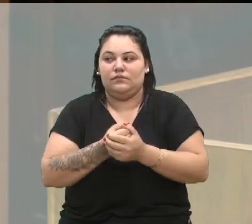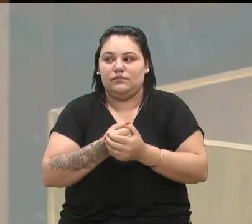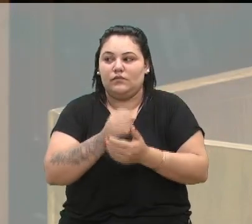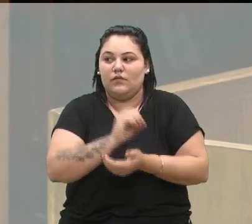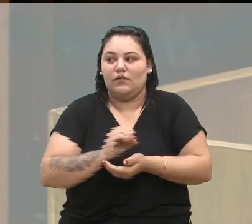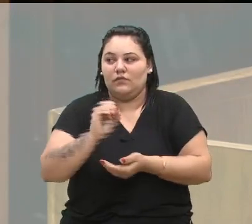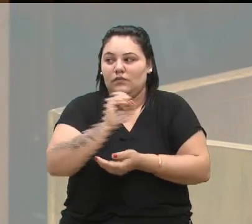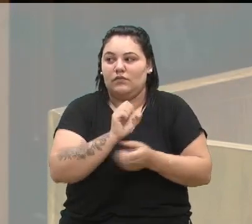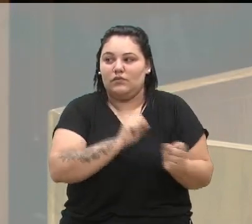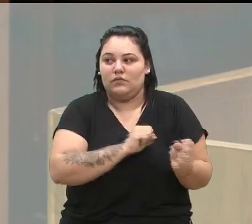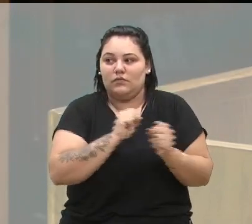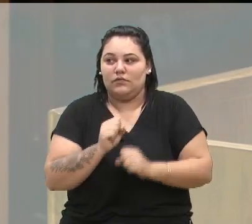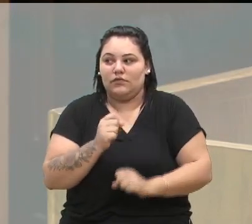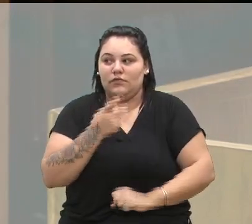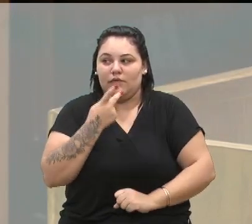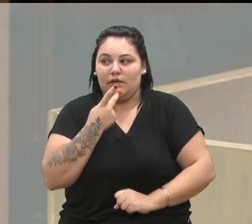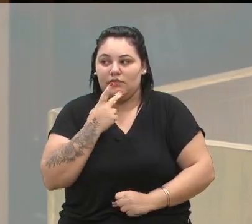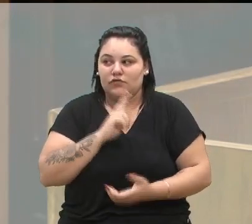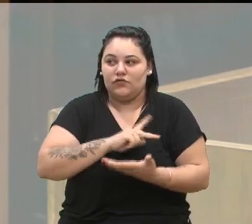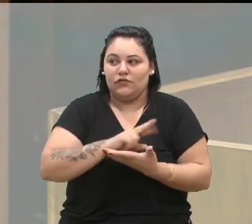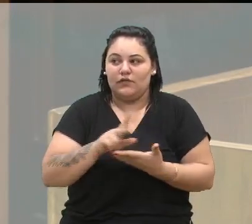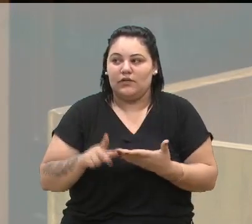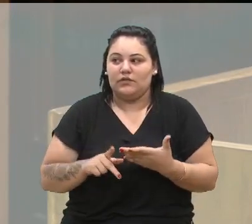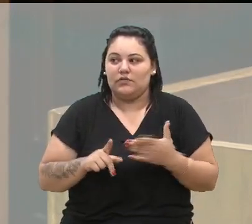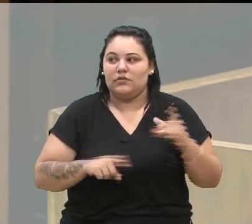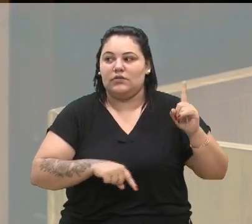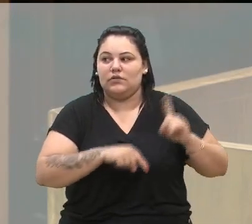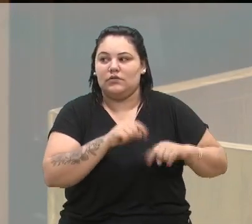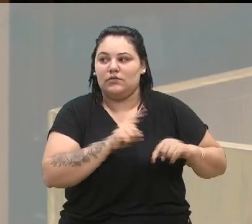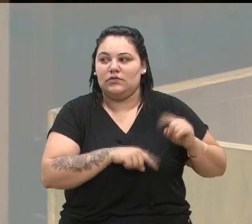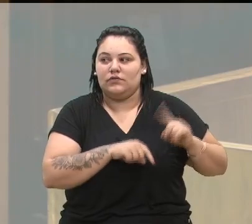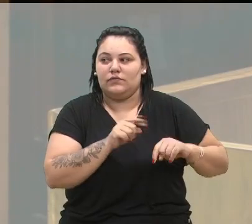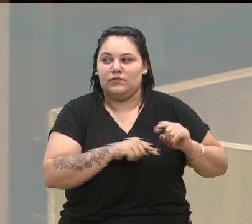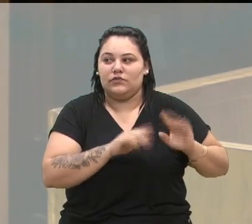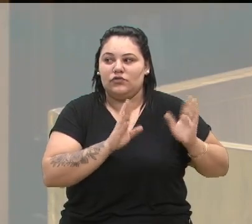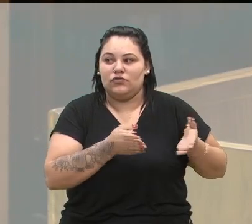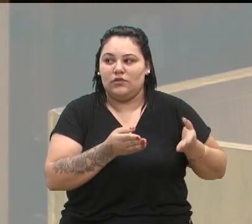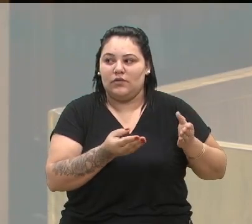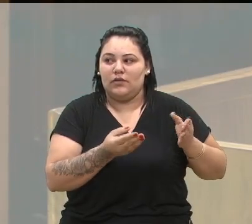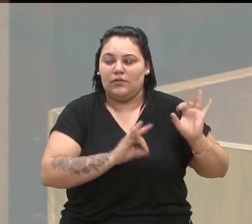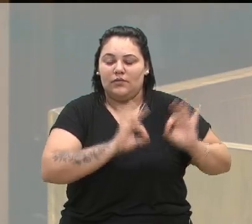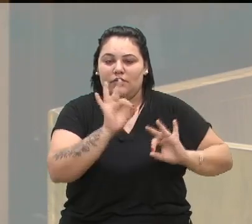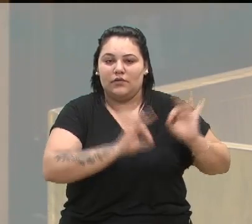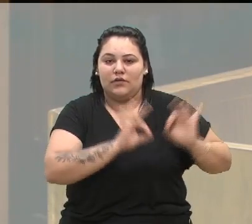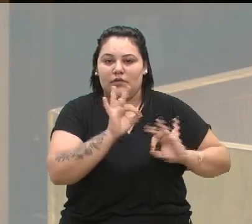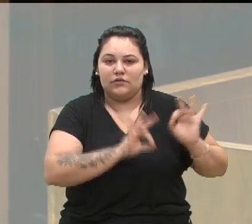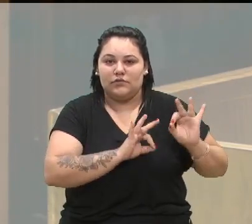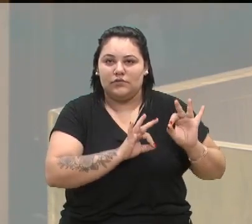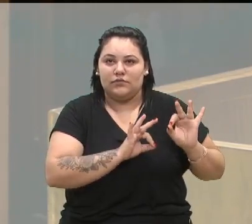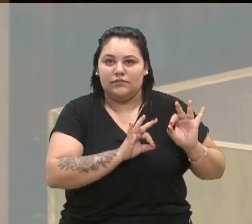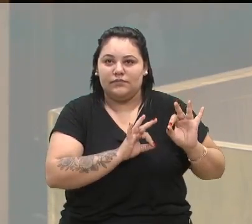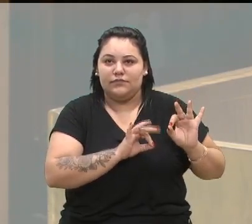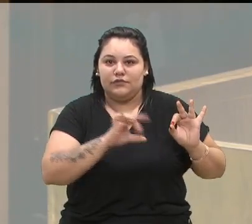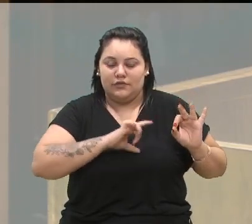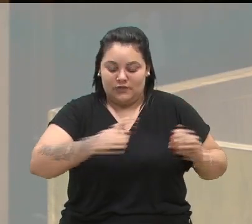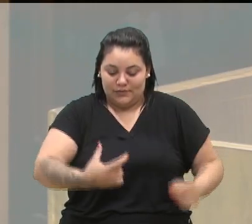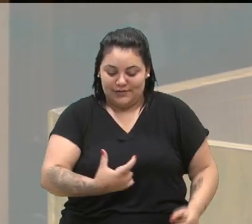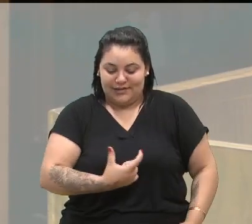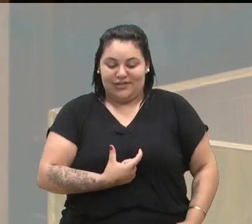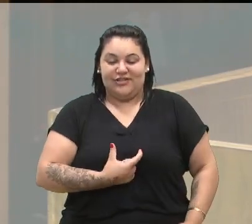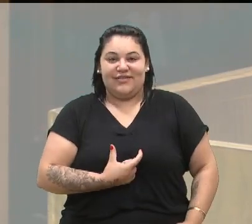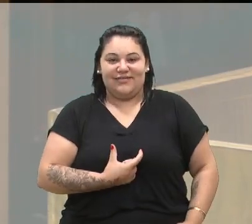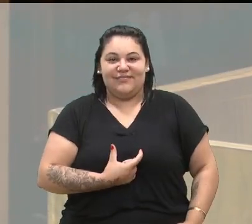das diversas ações que foram executadas, né? A confecção da carteira de identificação das pessoas com transtorno do